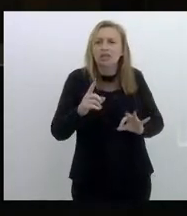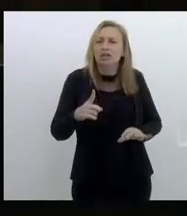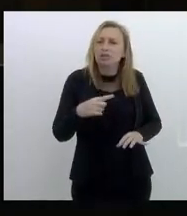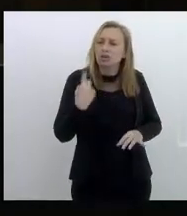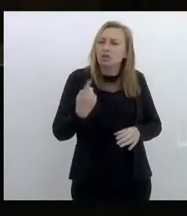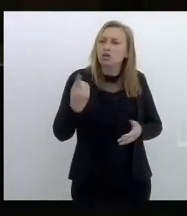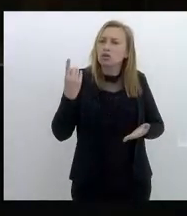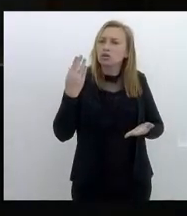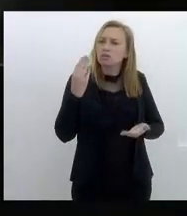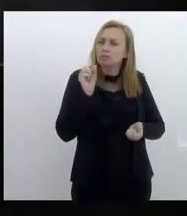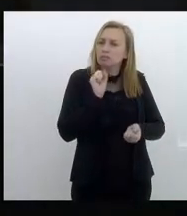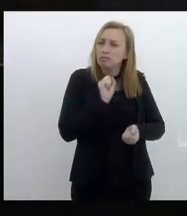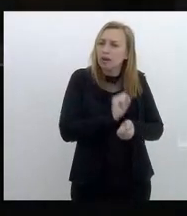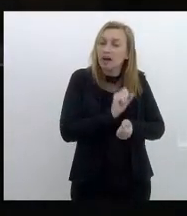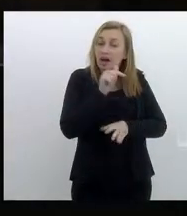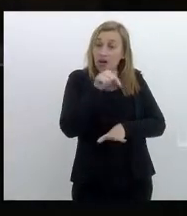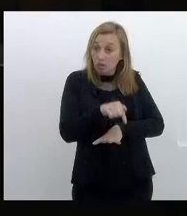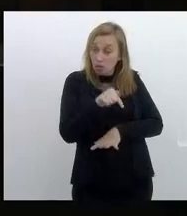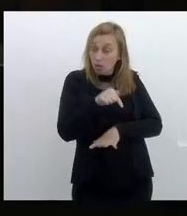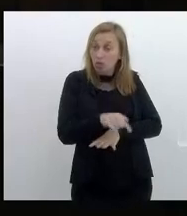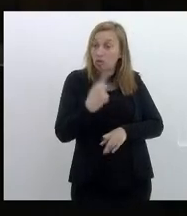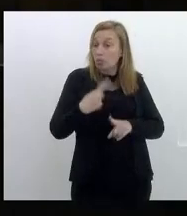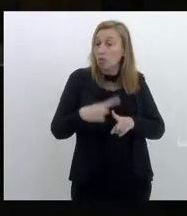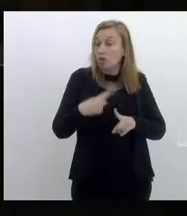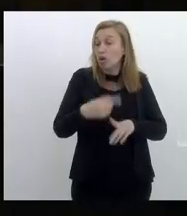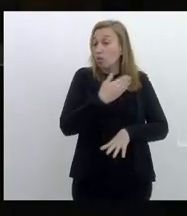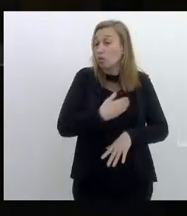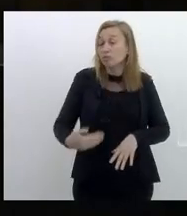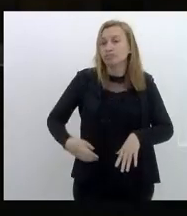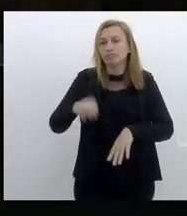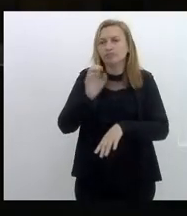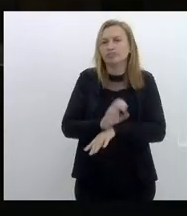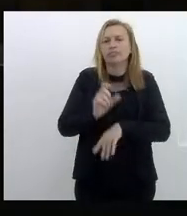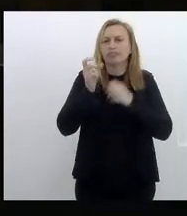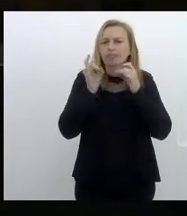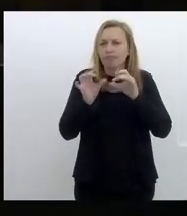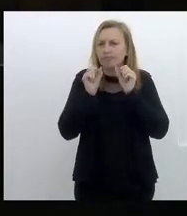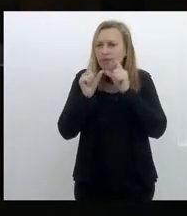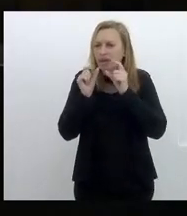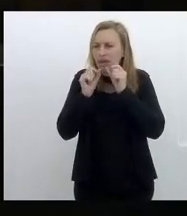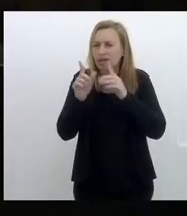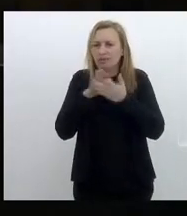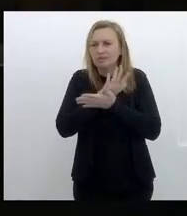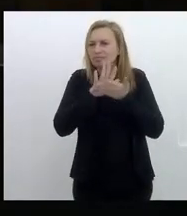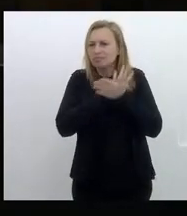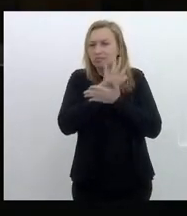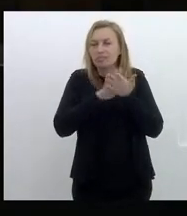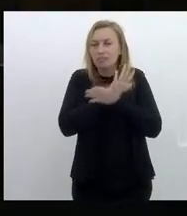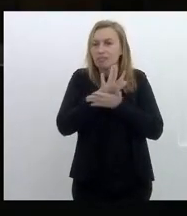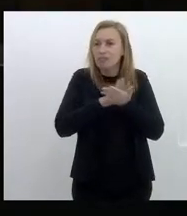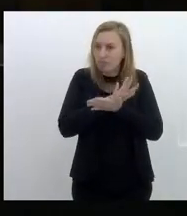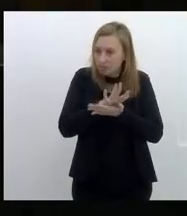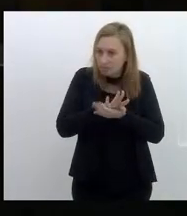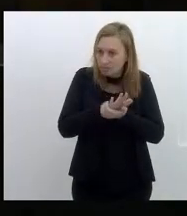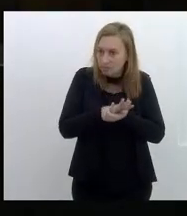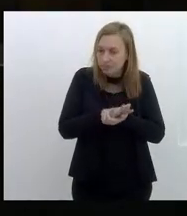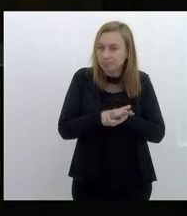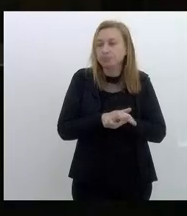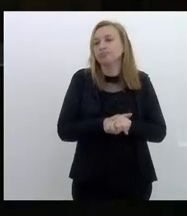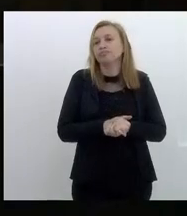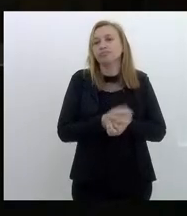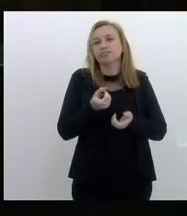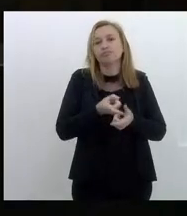parar que hoje porque o governo do estado não questiona todos os presentes colocados em cima do